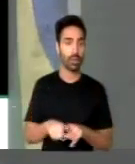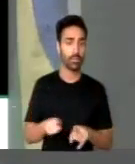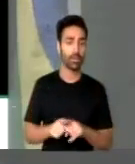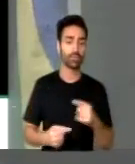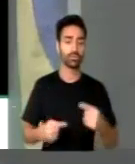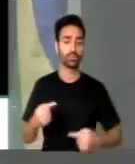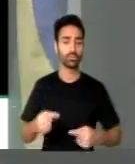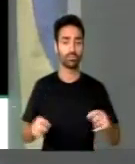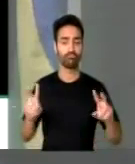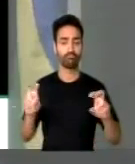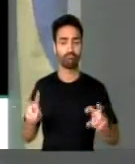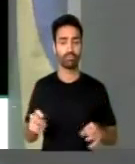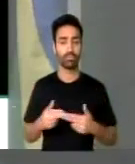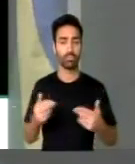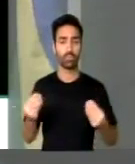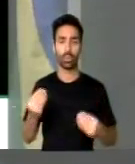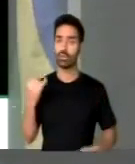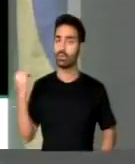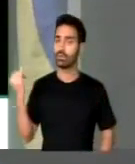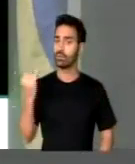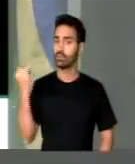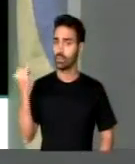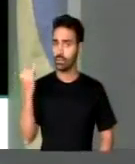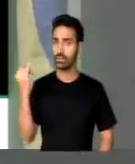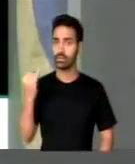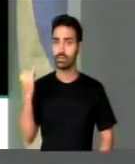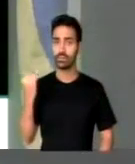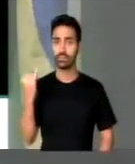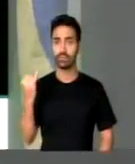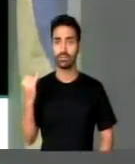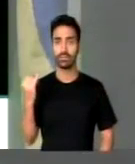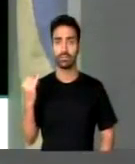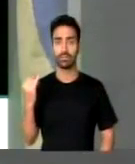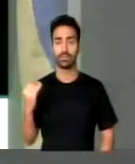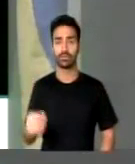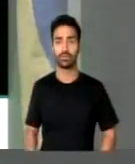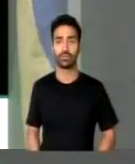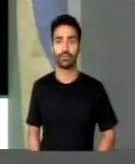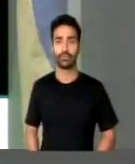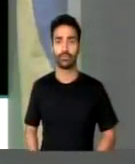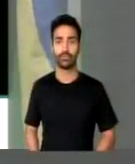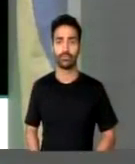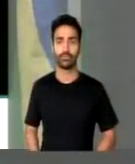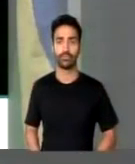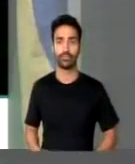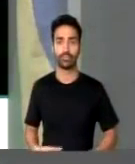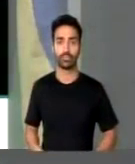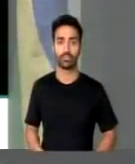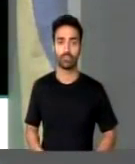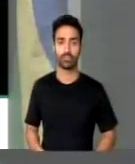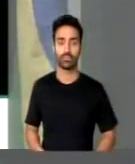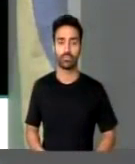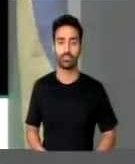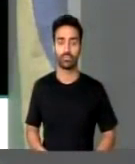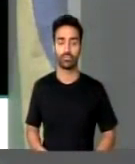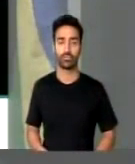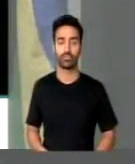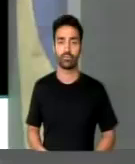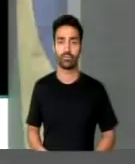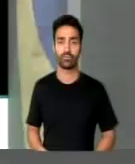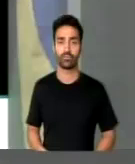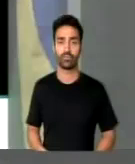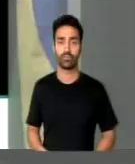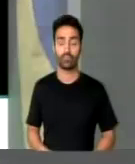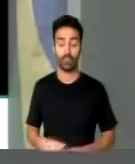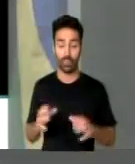tão importantes quanto a própria reforma para o governo. Nós entendemos que na